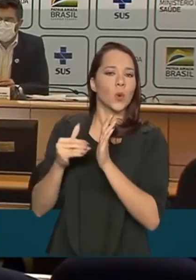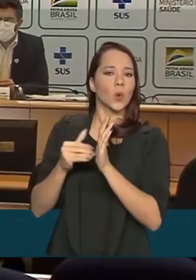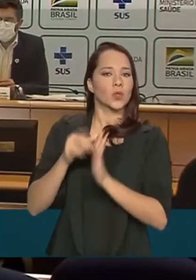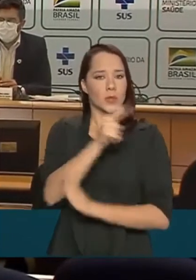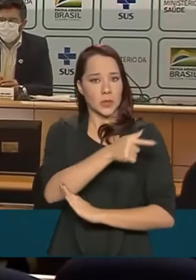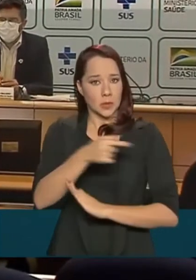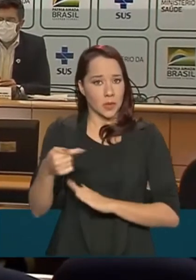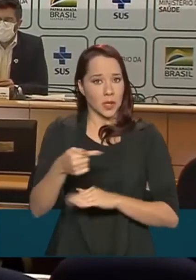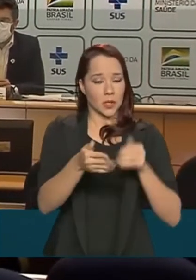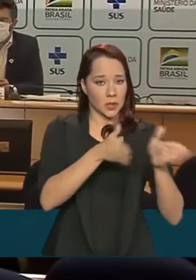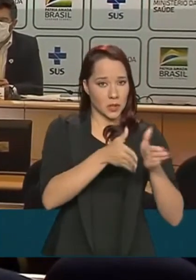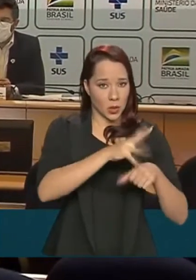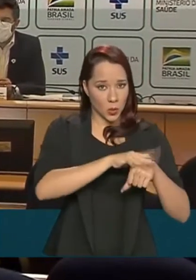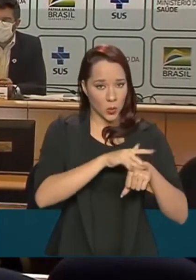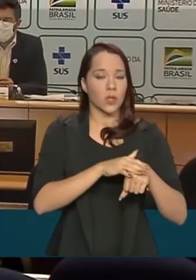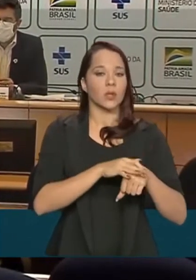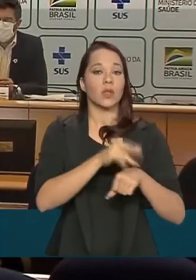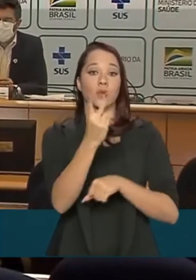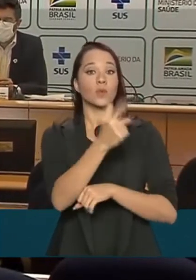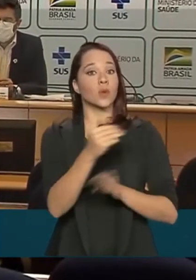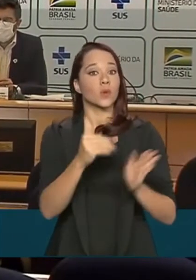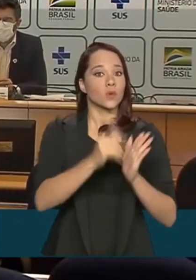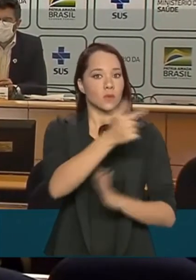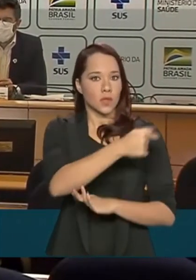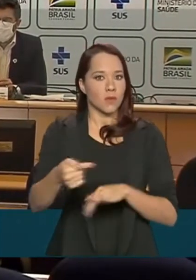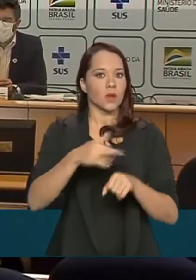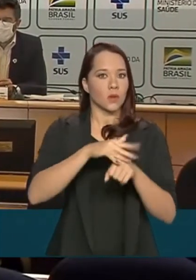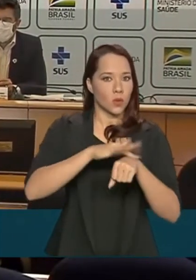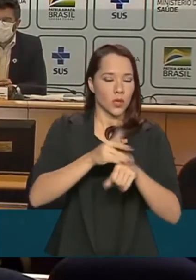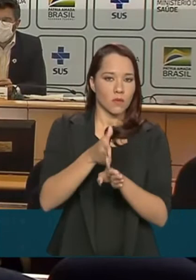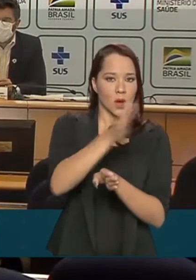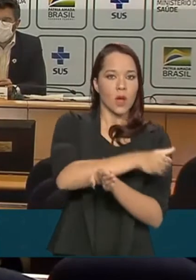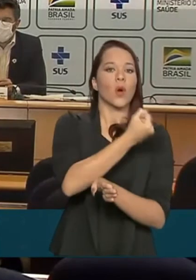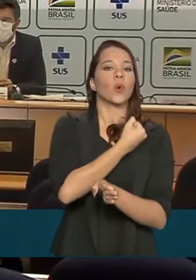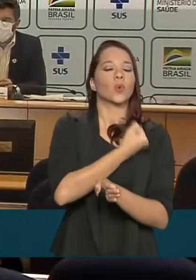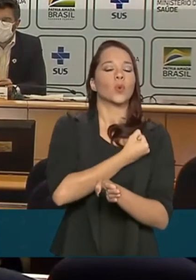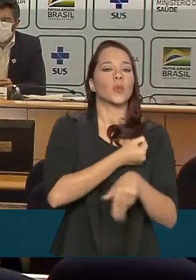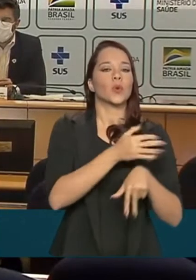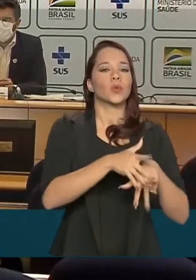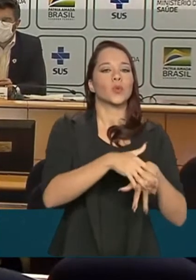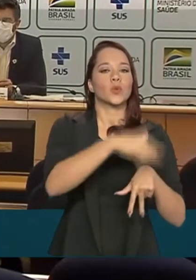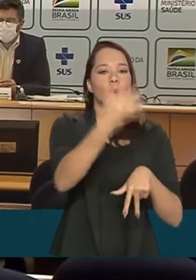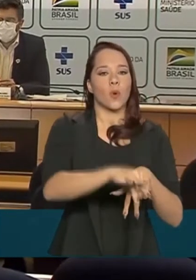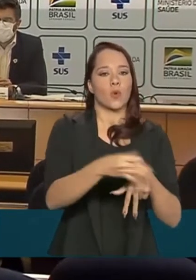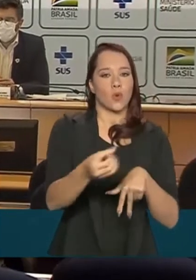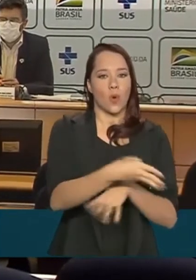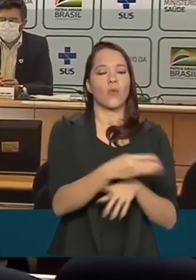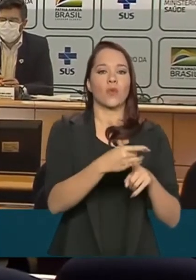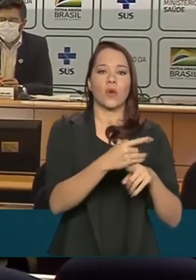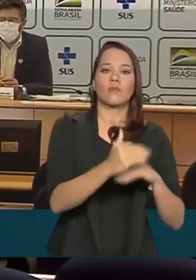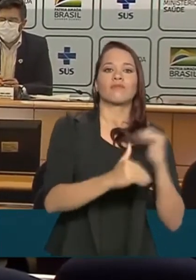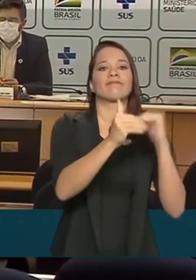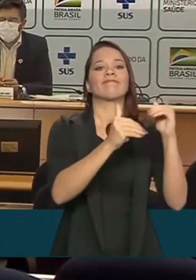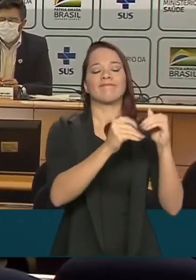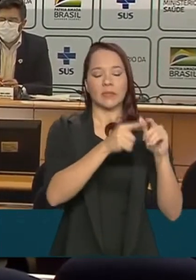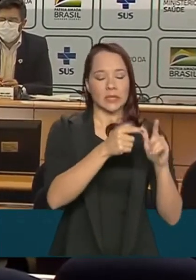semana epidemiológica, na verdade, nas 2 últimas semanas epidemiológicas, o número de casos novos nos Estados Unidos evoluiu